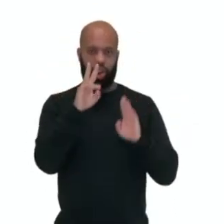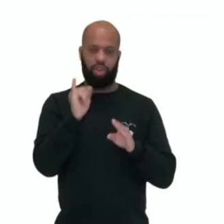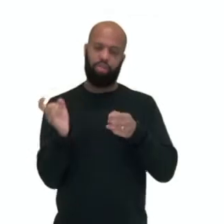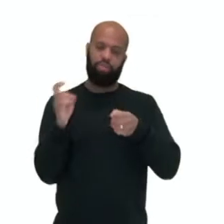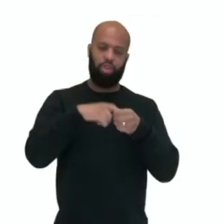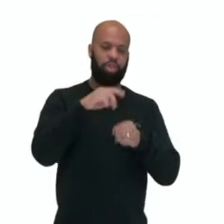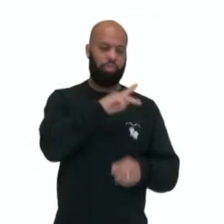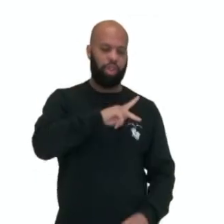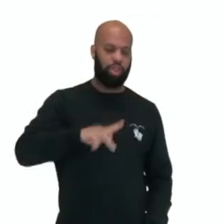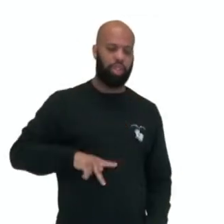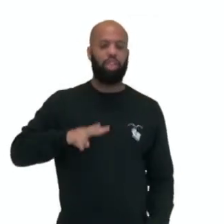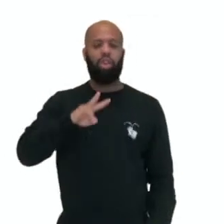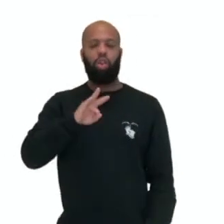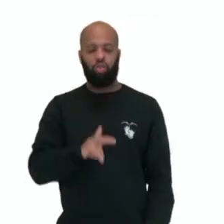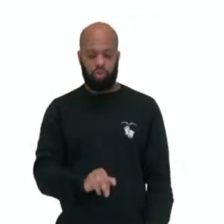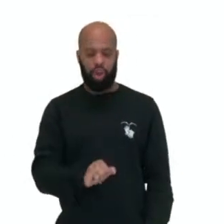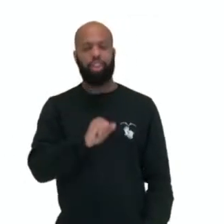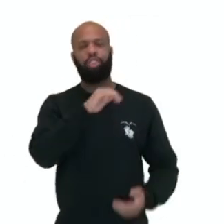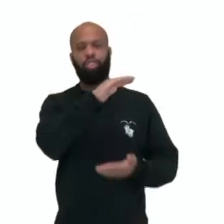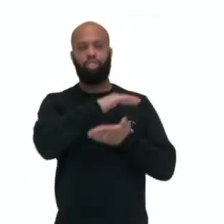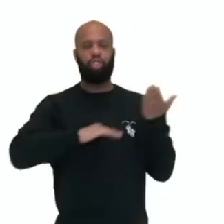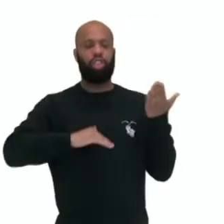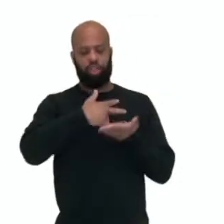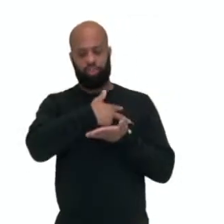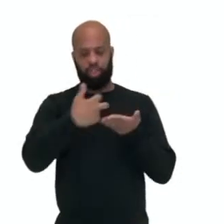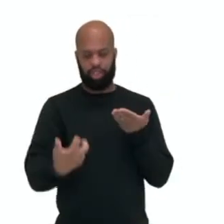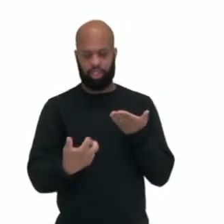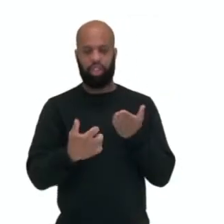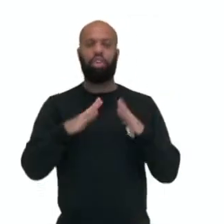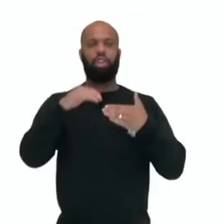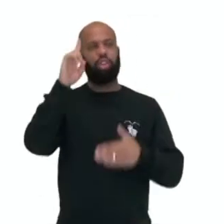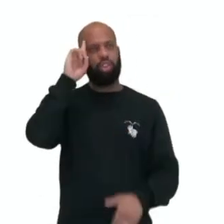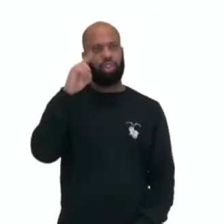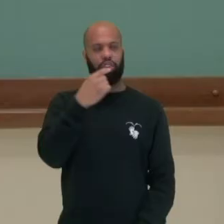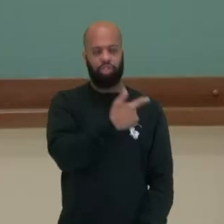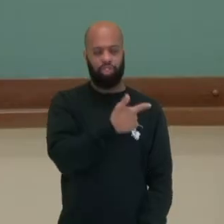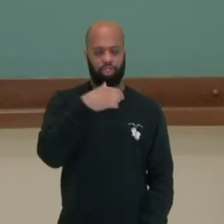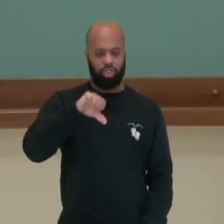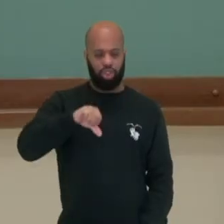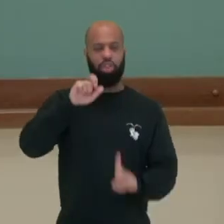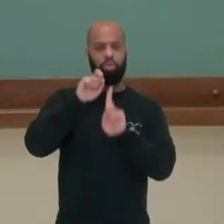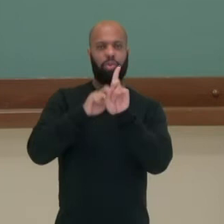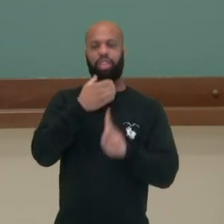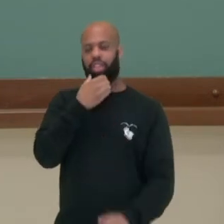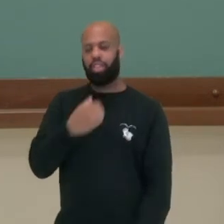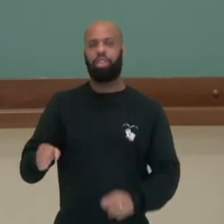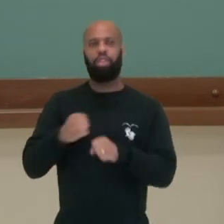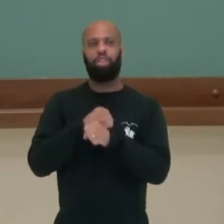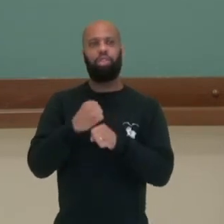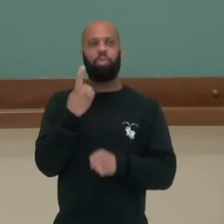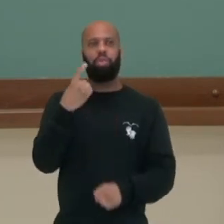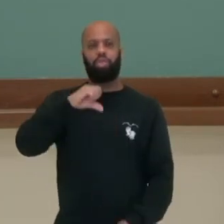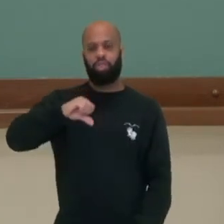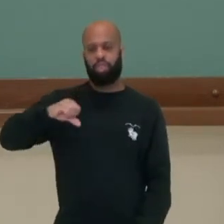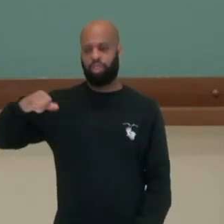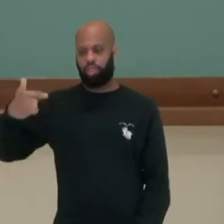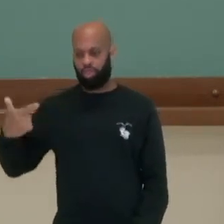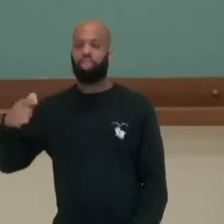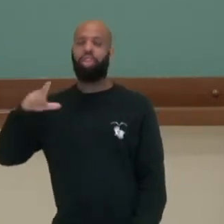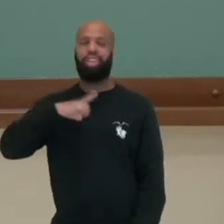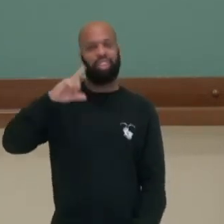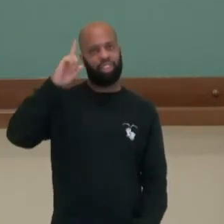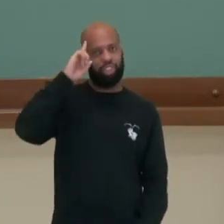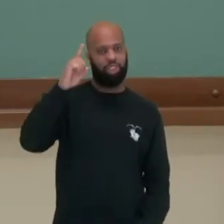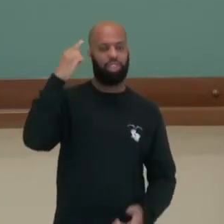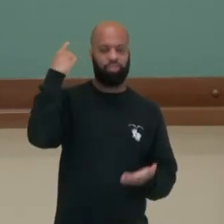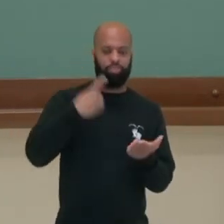presidente ou seria definitivamente afastado. E no dia 29 de dezembro de 1992, data marcada